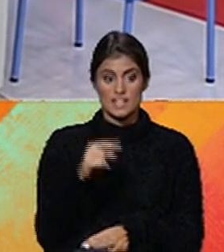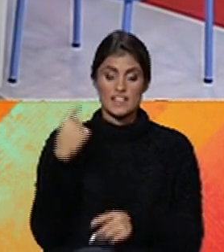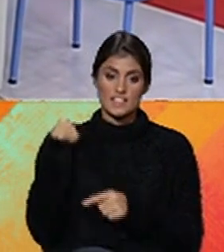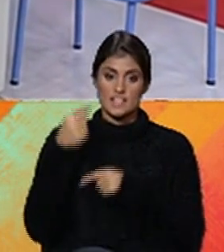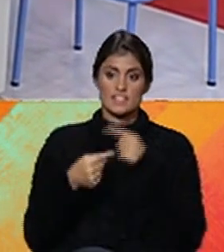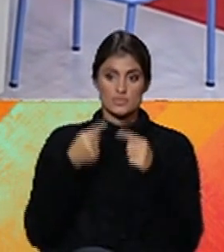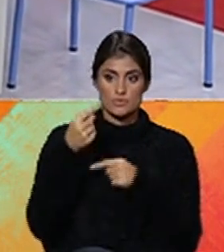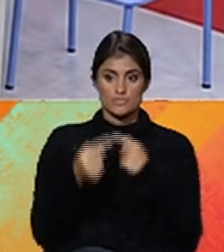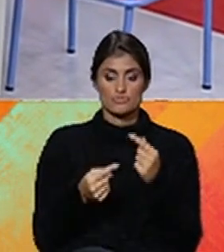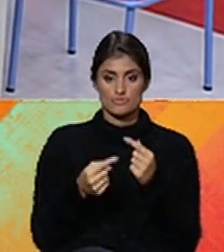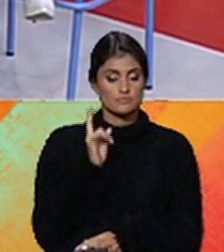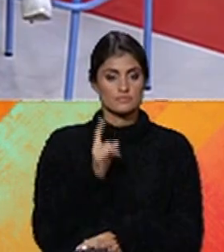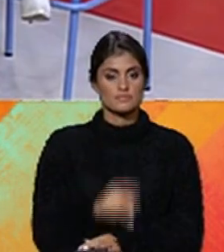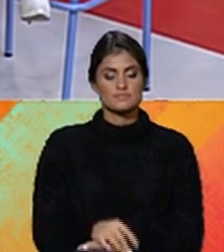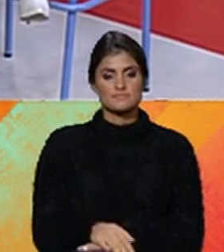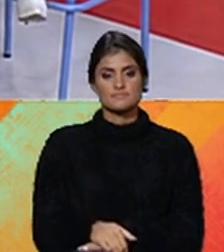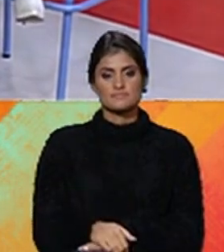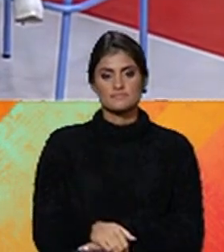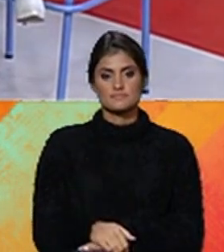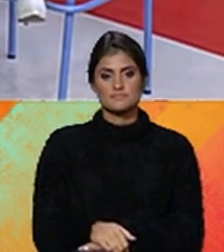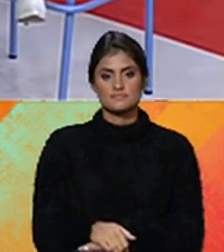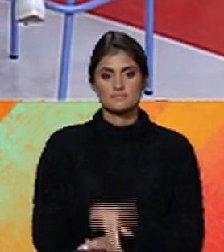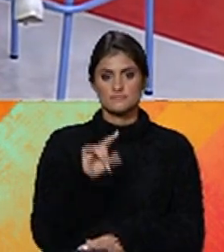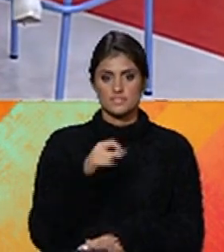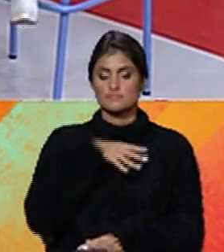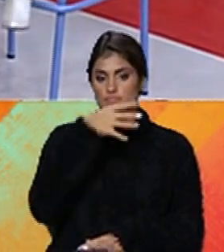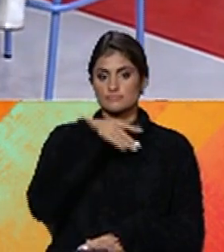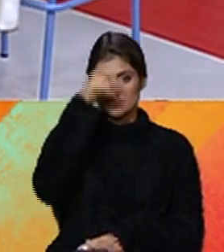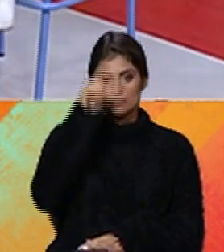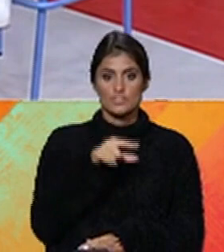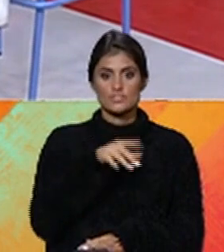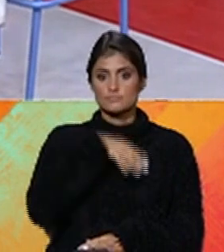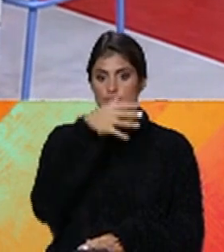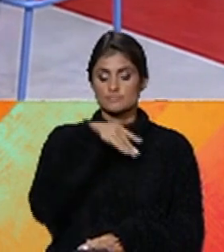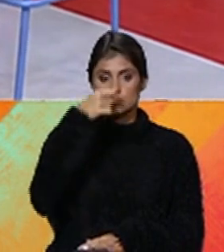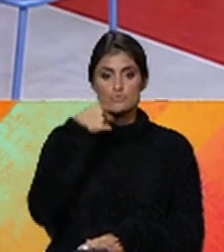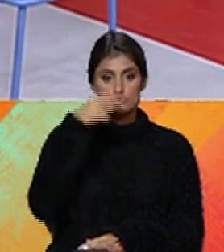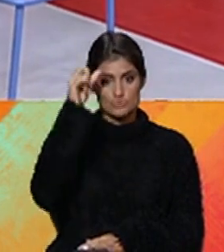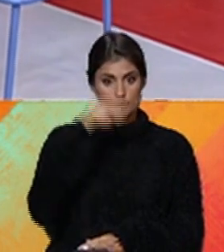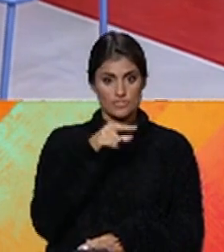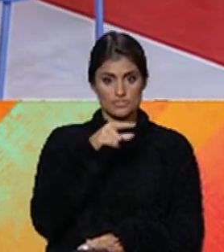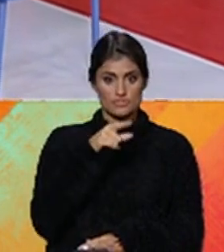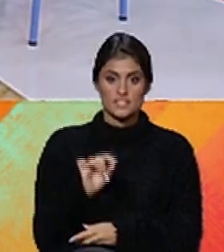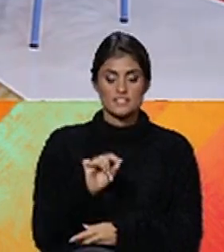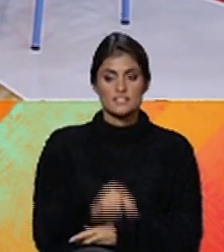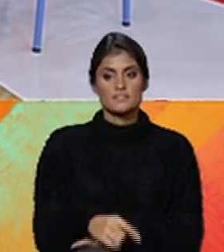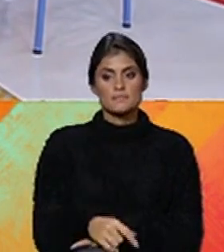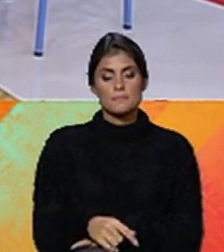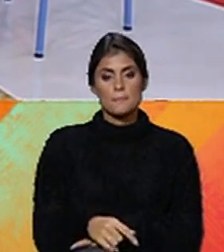tradições e tem uma casa. Não, contam-se muitas histórias. Muitas? Muitas, que havia lá um